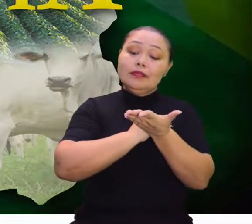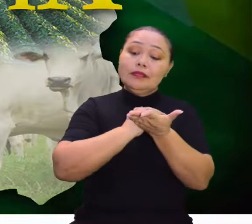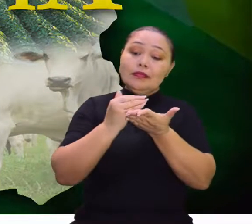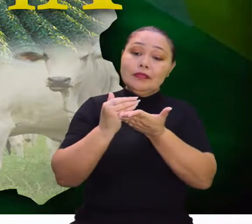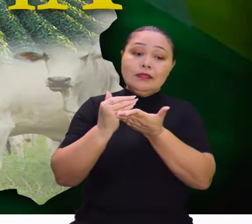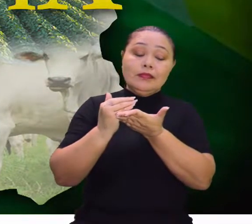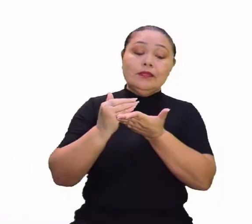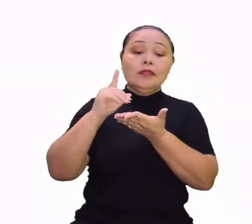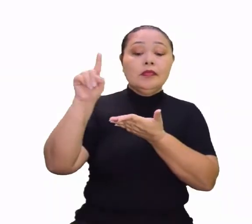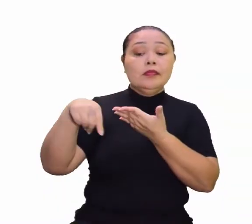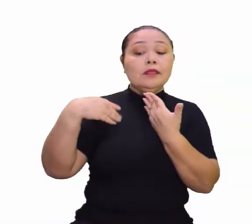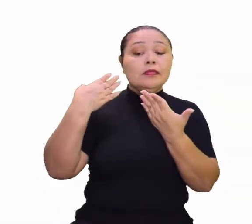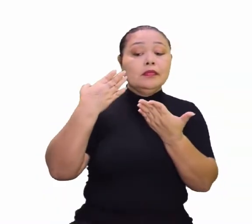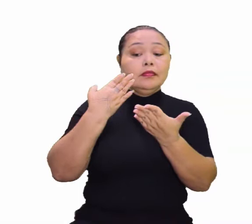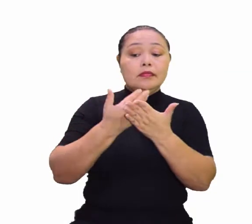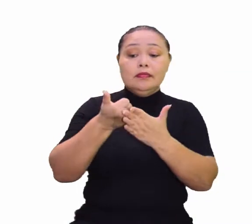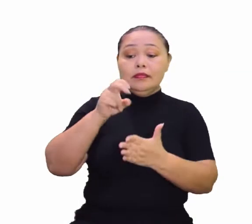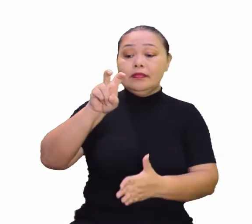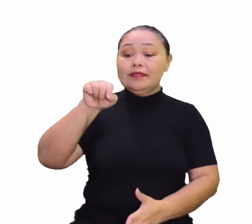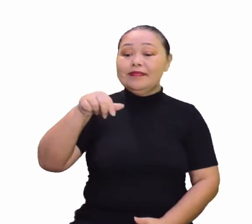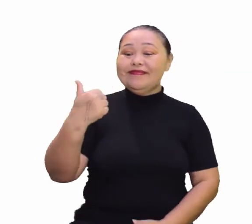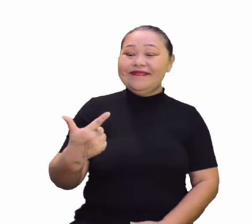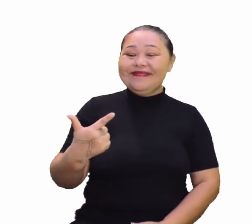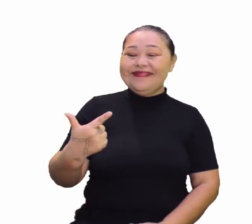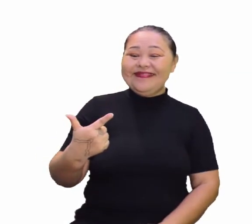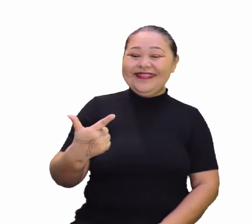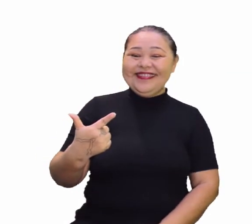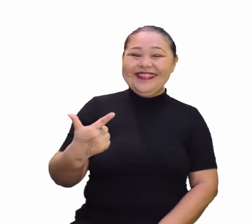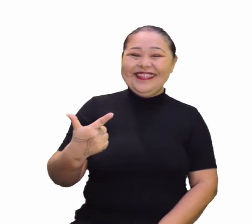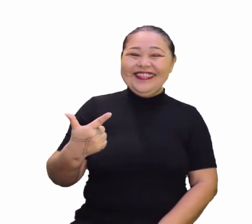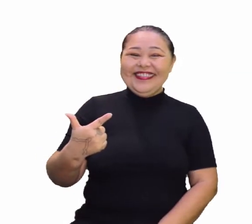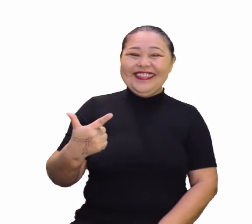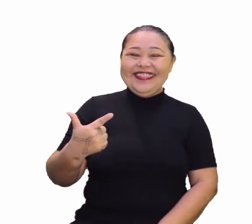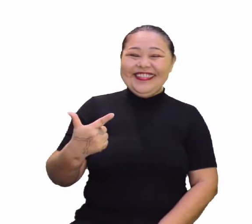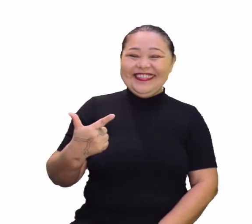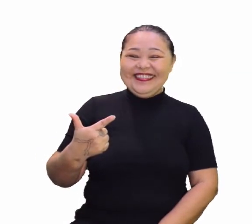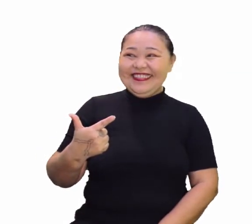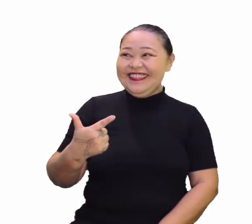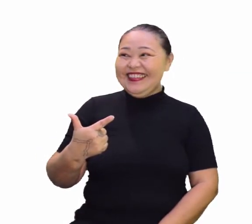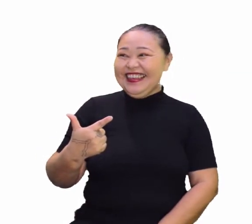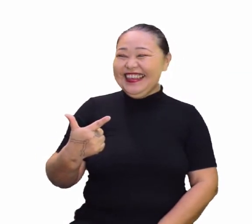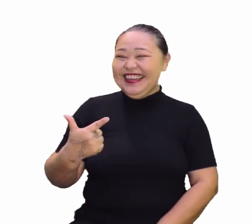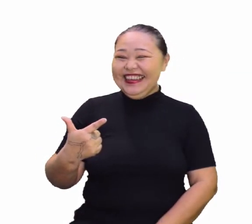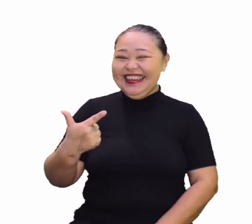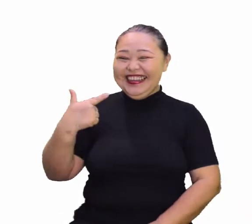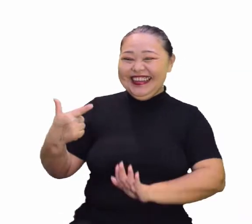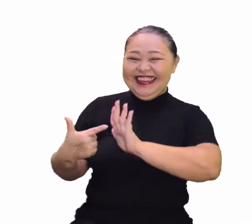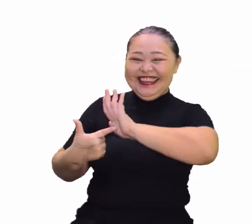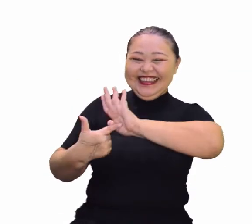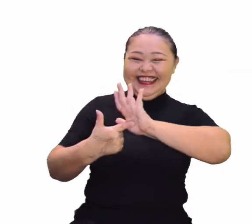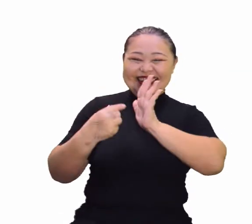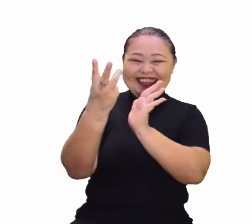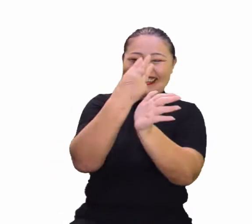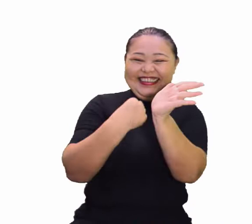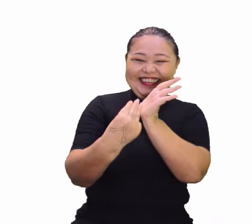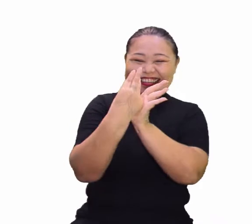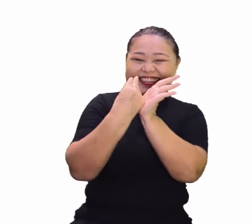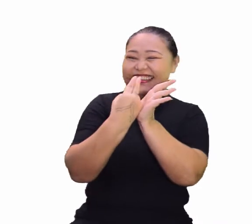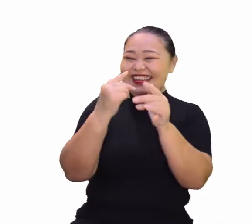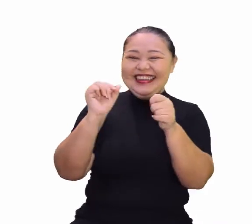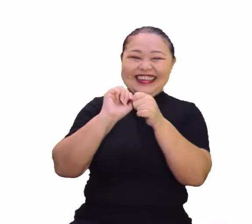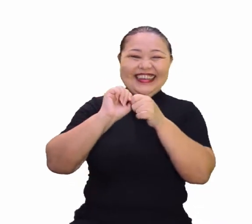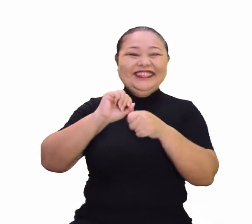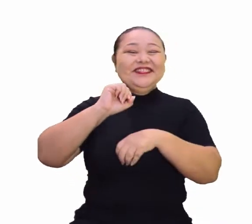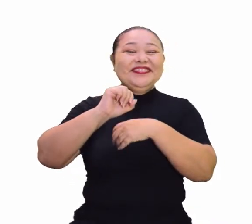Rogério. Começou. Aula 15.2, está contigo, Rogério. Vamos lá. Então, nós apresentamos para vocês aqui o mapa de Tratado de Petrópolis